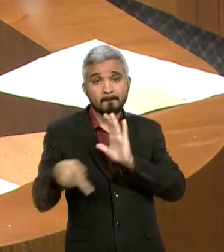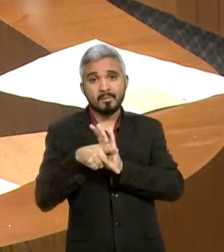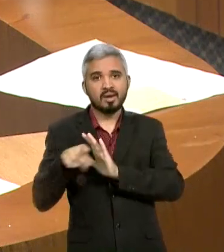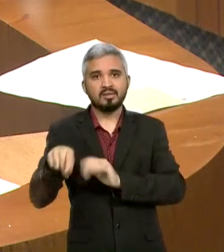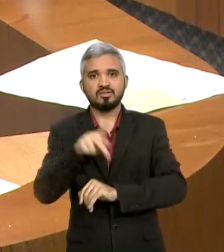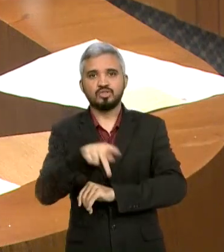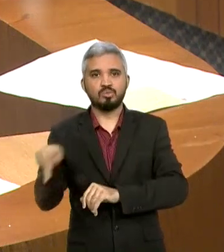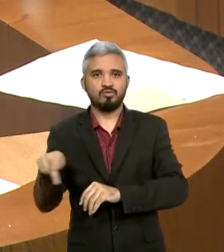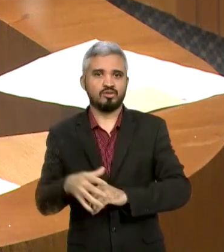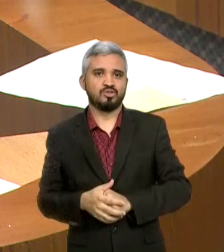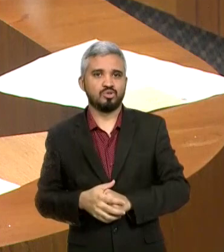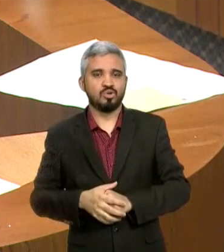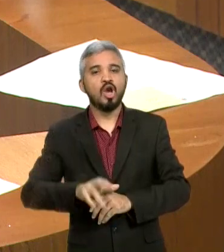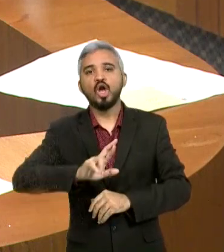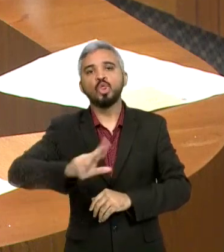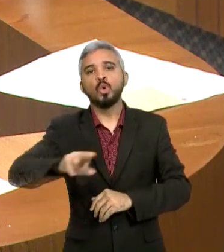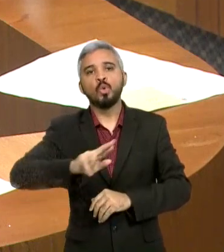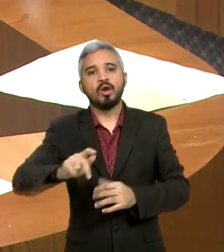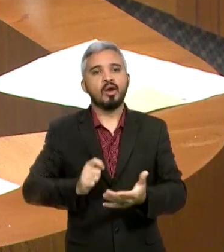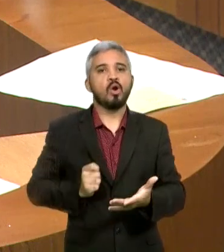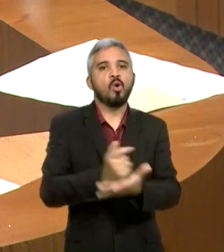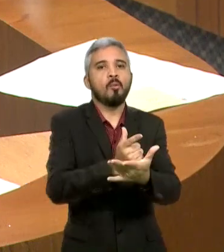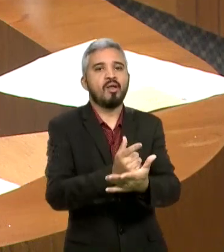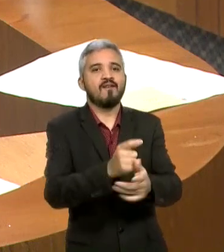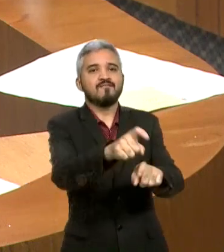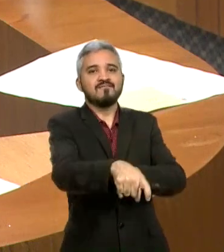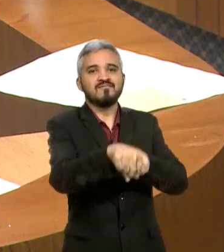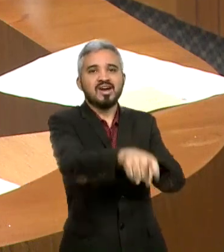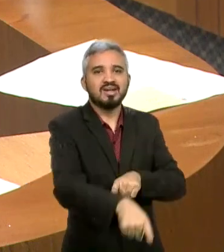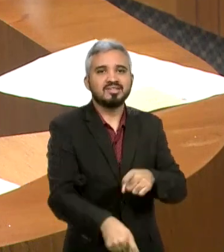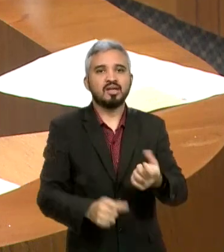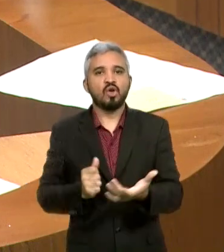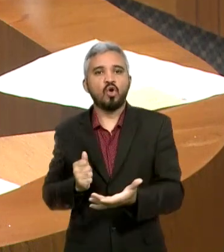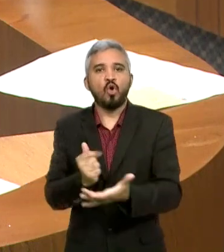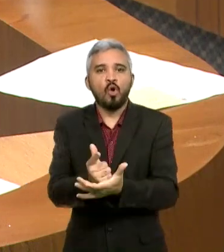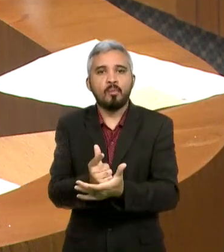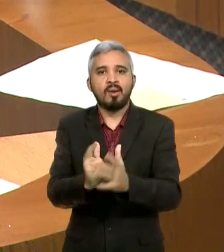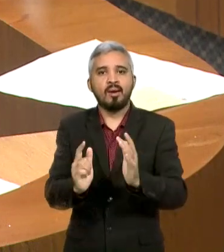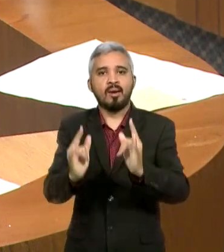posto de gasolina, para comprar fazenda, para comprar apartamento em